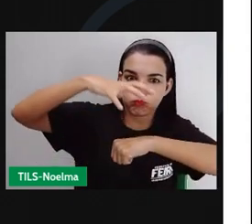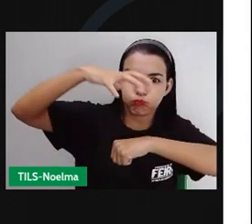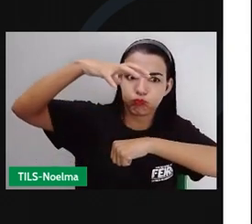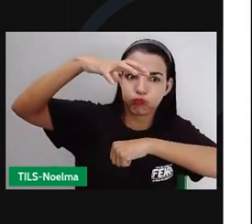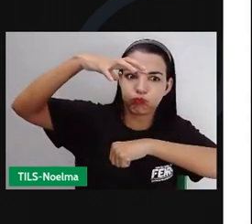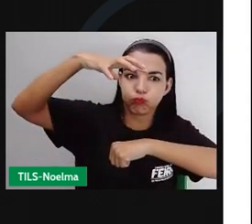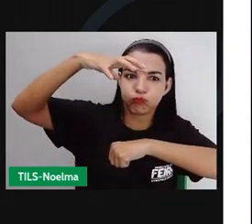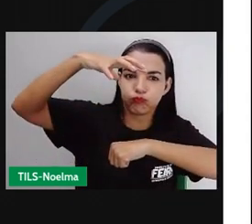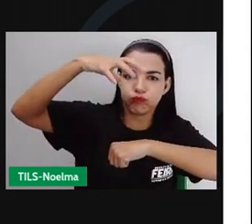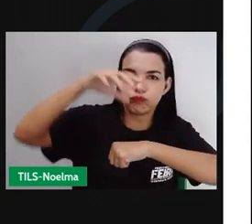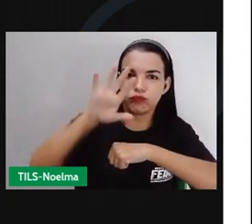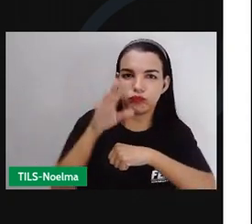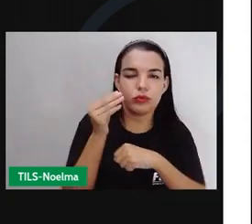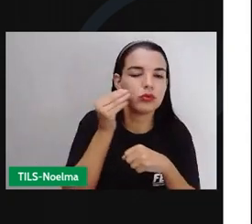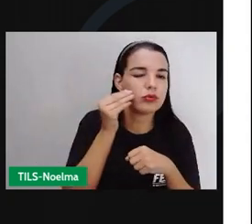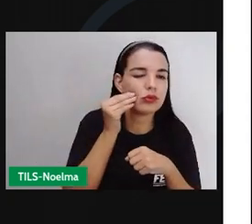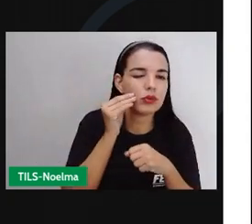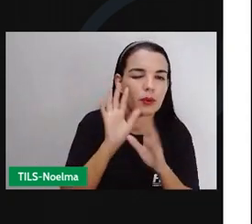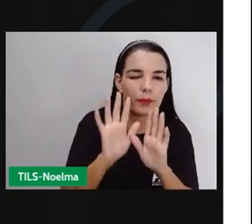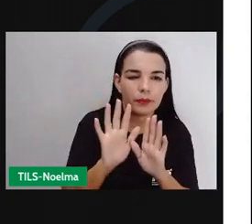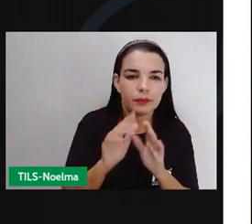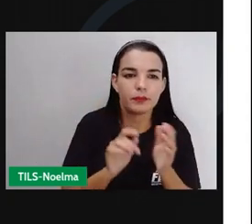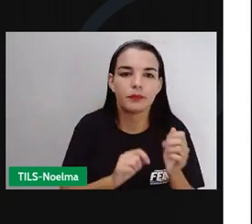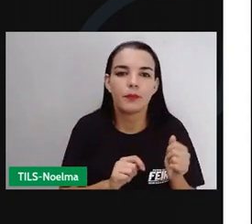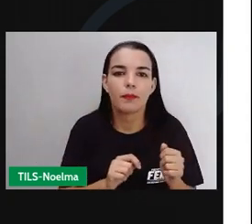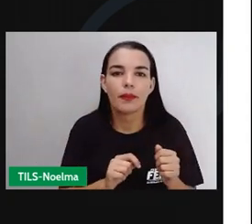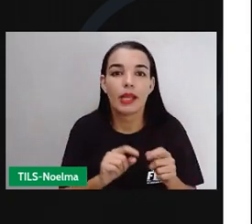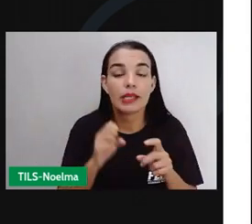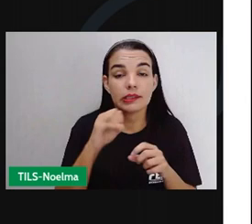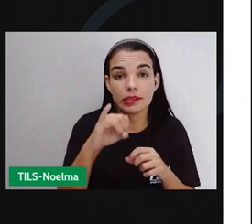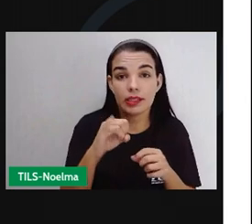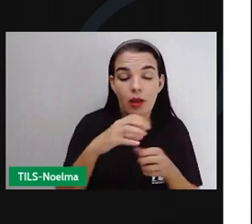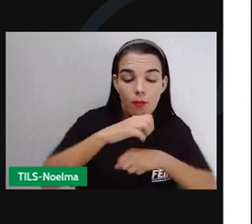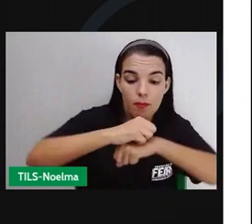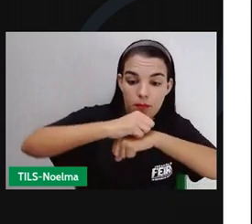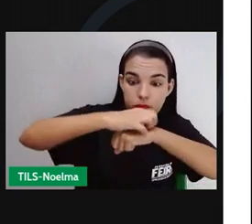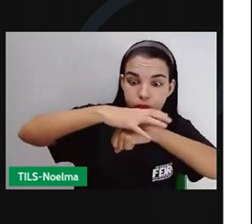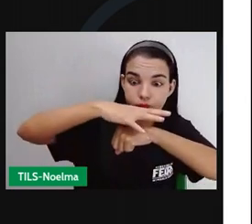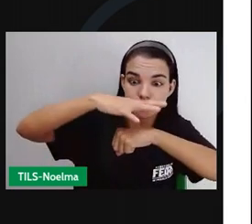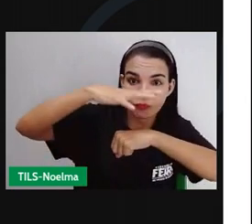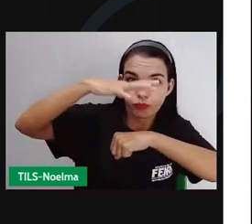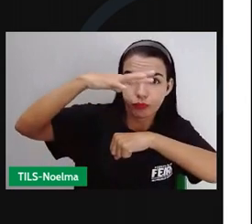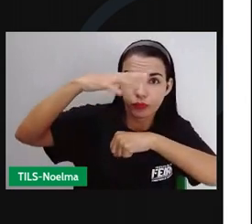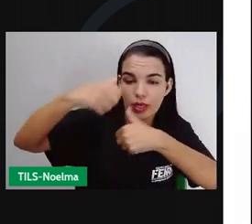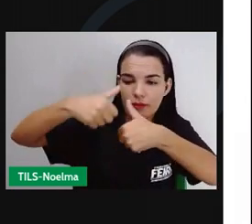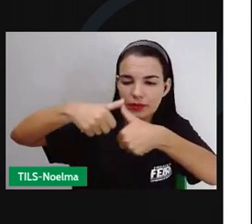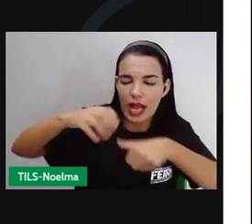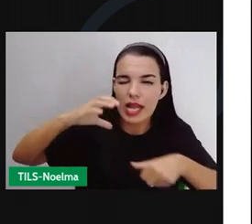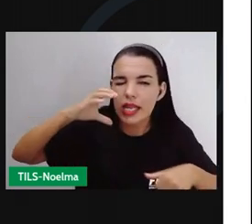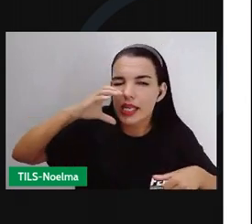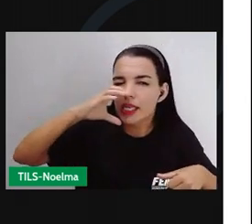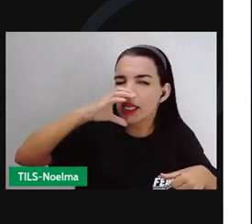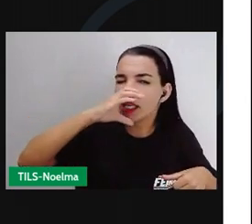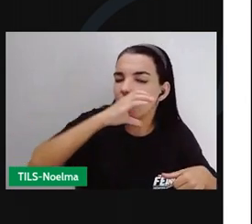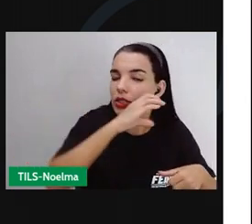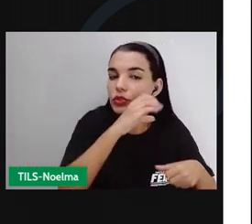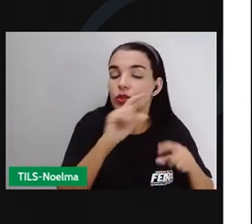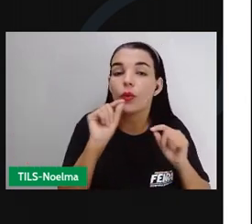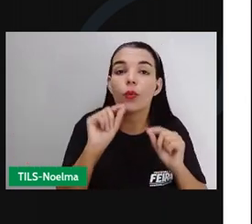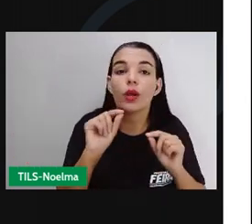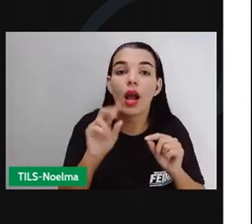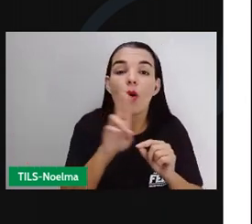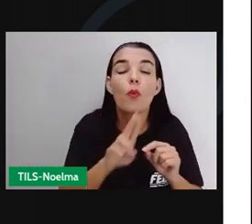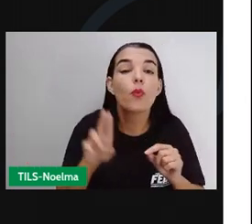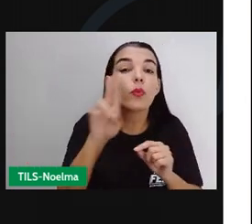que eu sempre faço e dá certo. Para ajudar o fermento a fazer essa massa crescer, a gente precisa de um ambiente bem quente e úmido. Então eu uso um truque